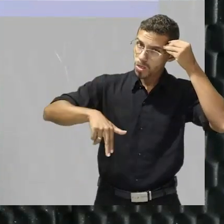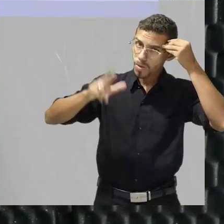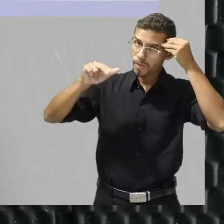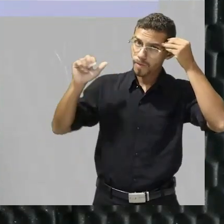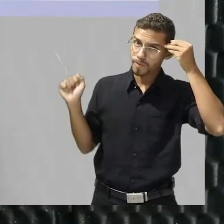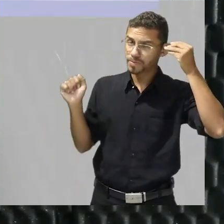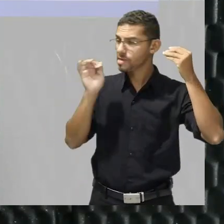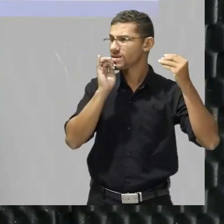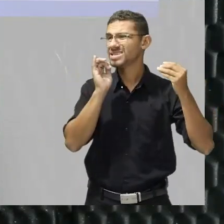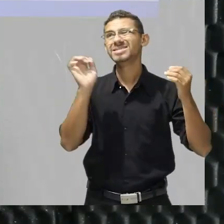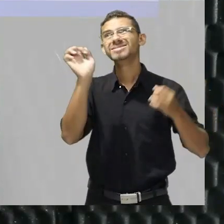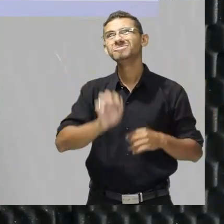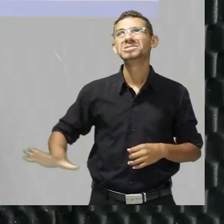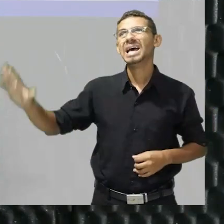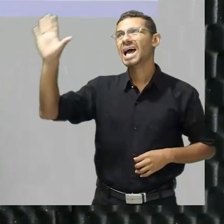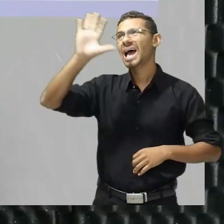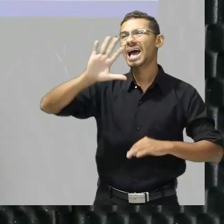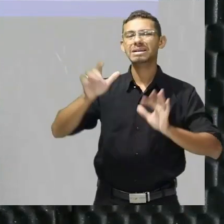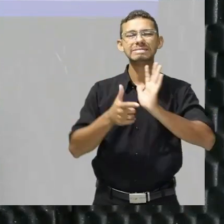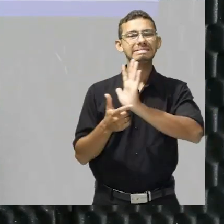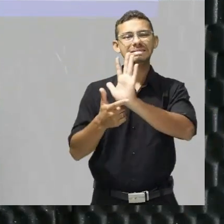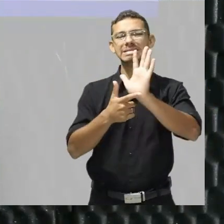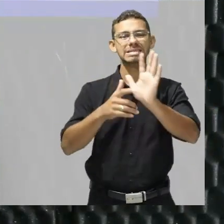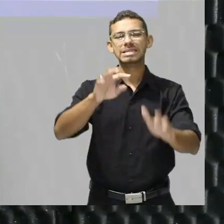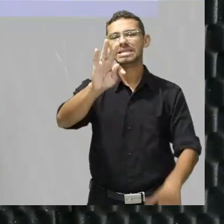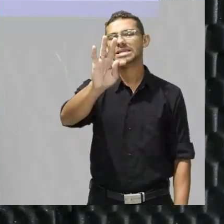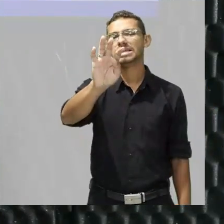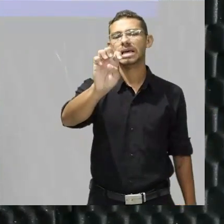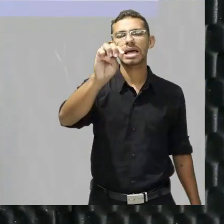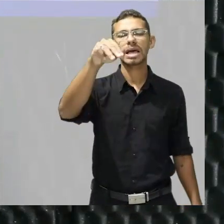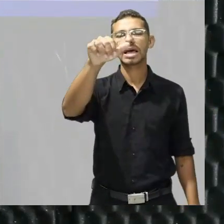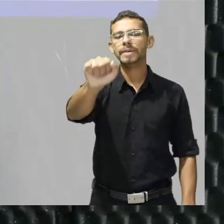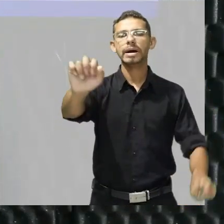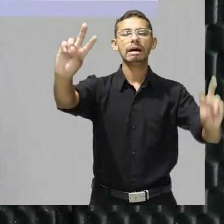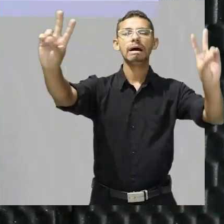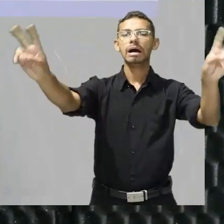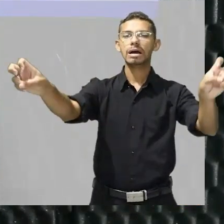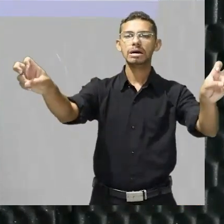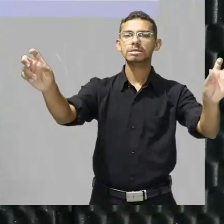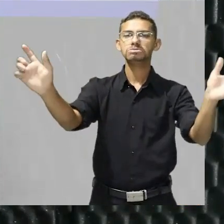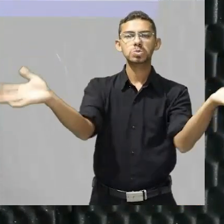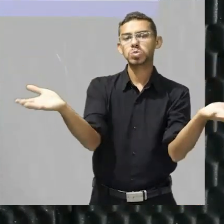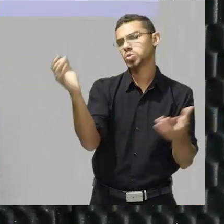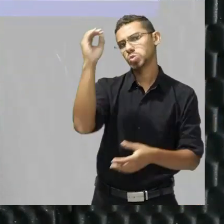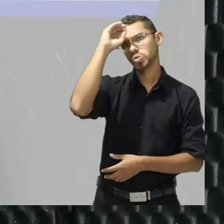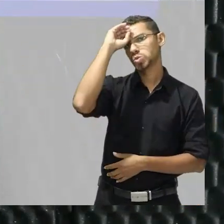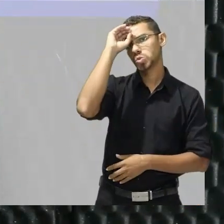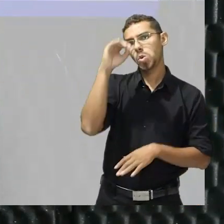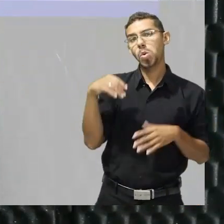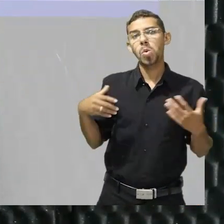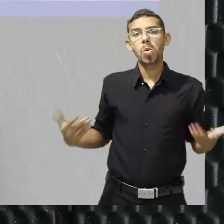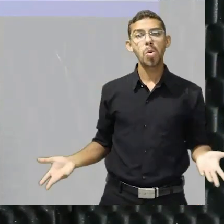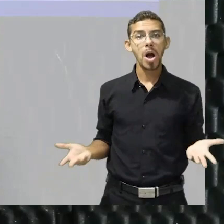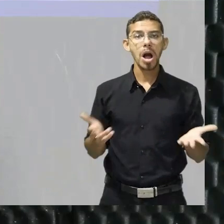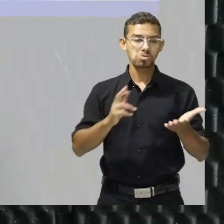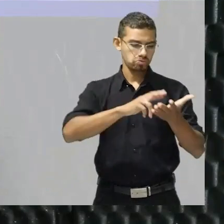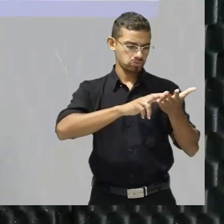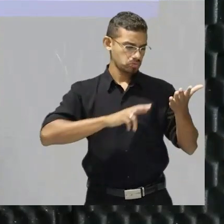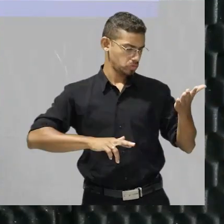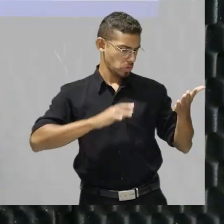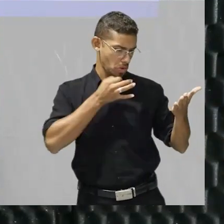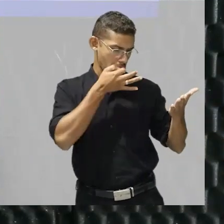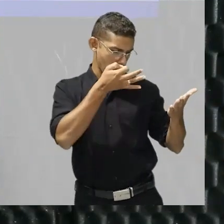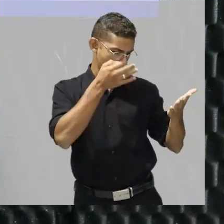generaliza só apresentou o tema você não define o seu ponto de vista pode ter certeza que a sua redação não vai ter